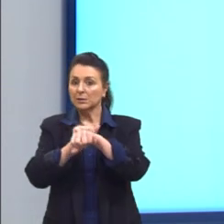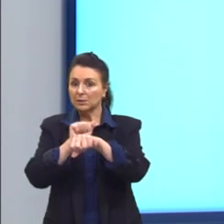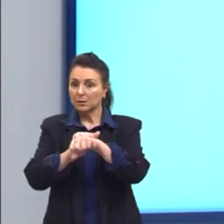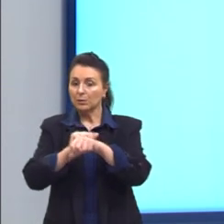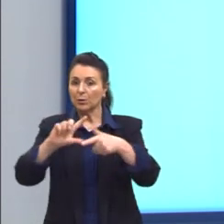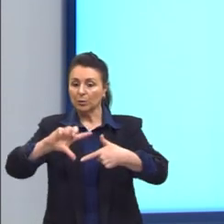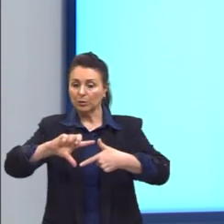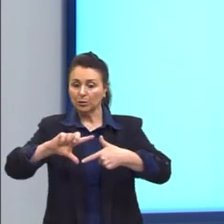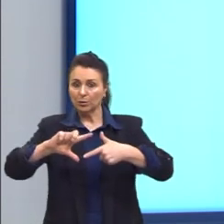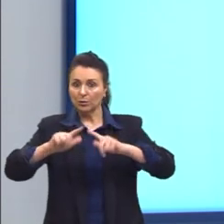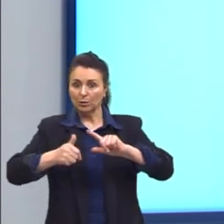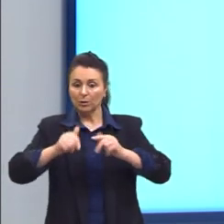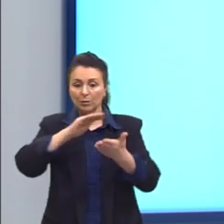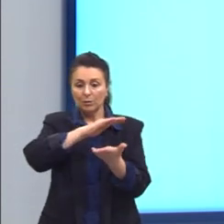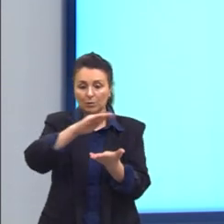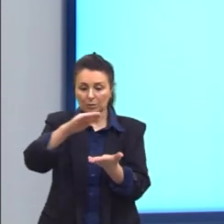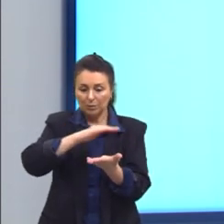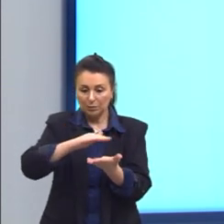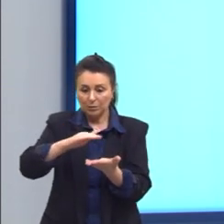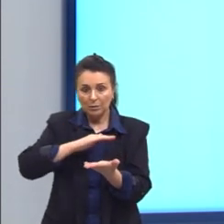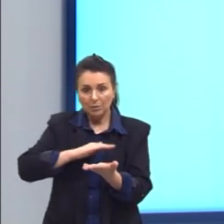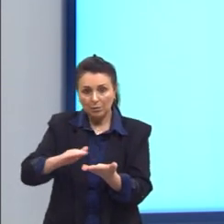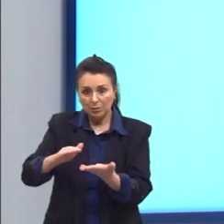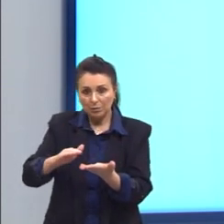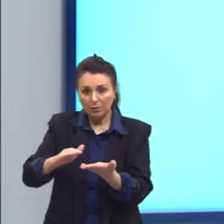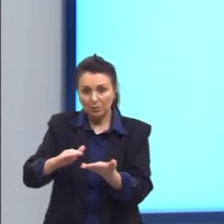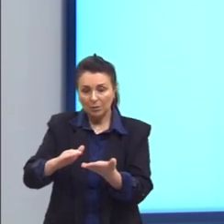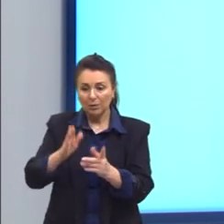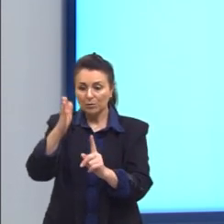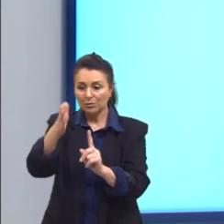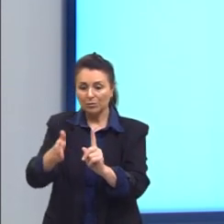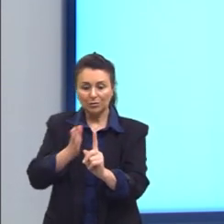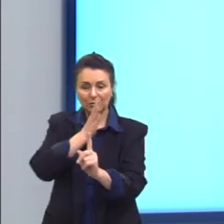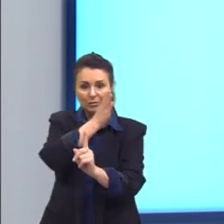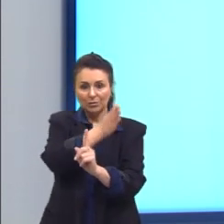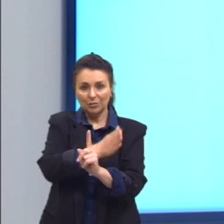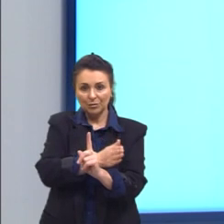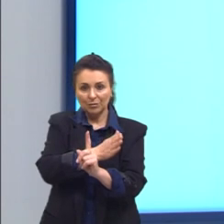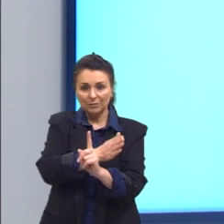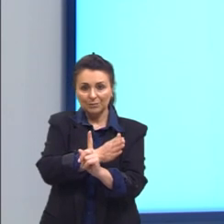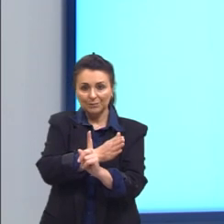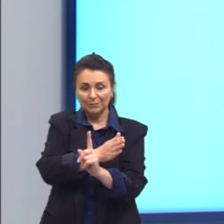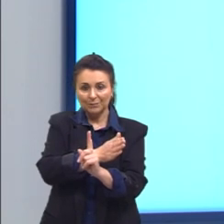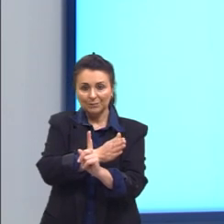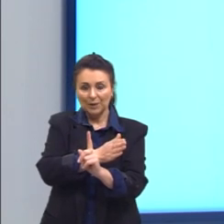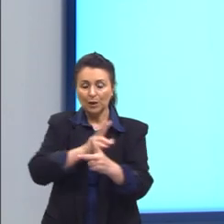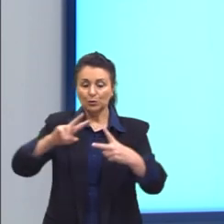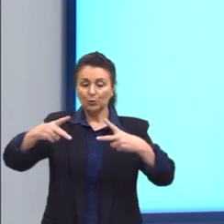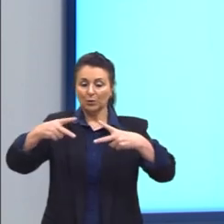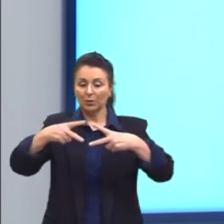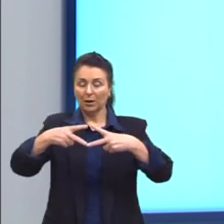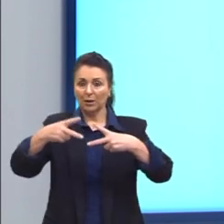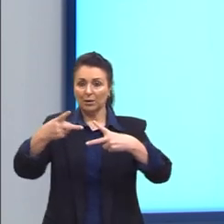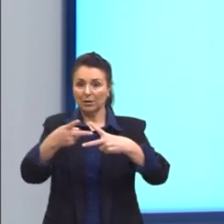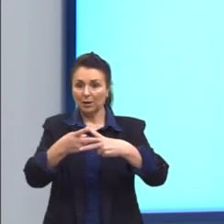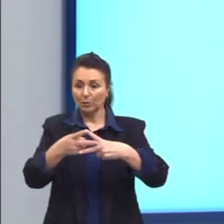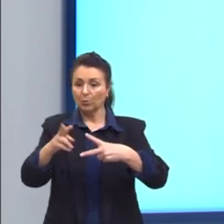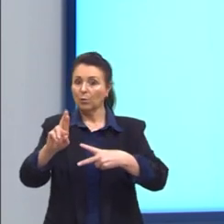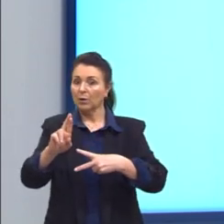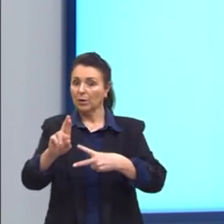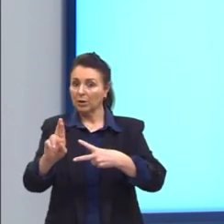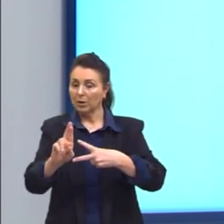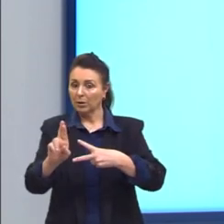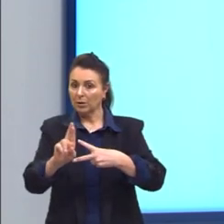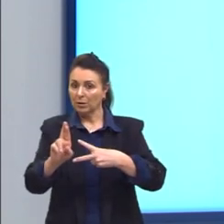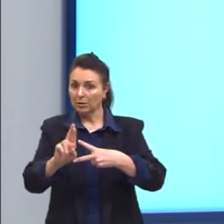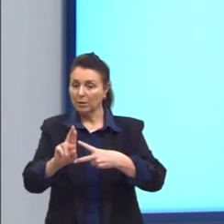secções paralelas a cada uma das faces de um tetraedro regular para essa luminária as secções